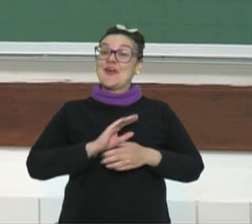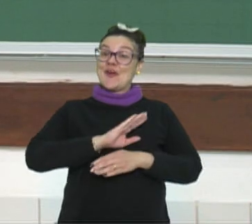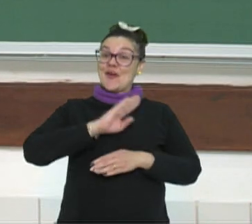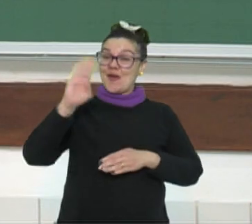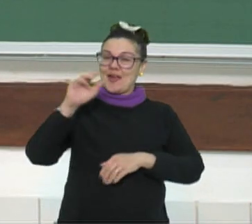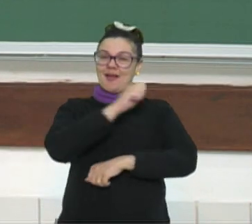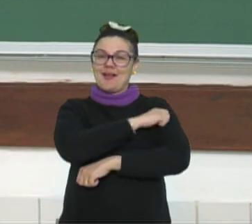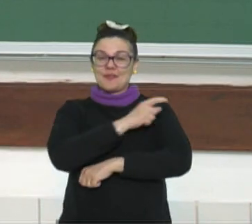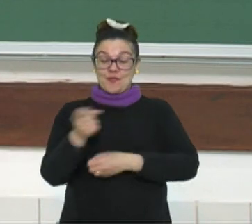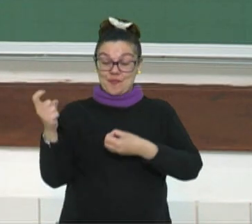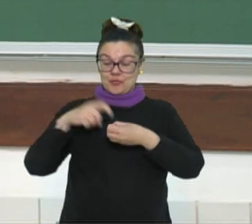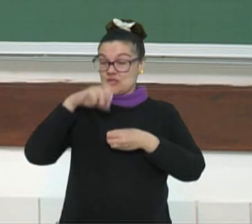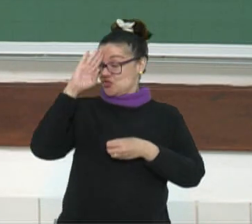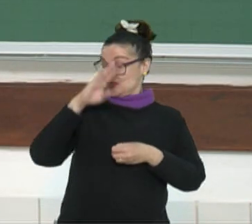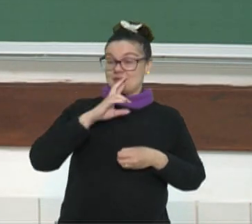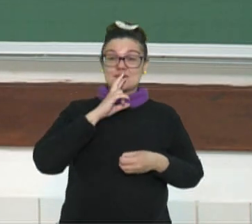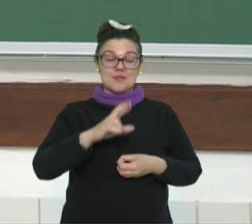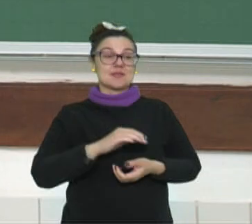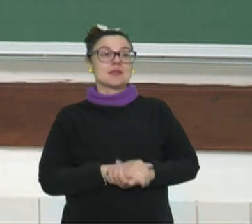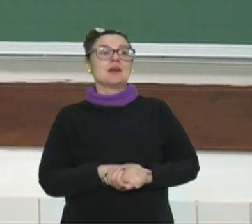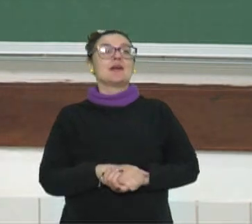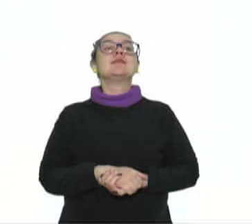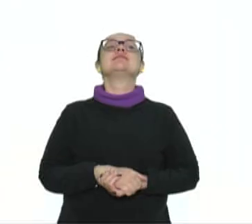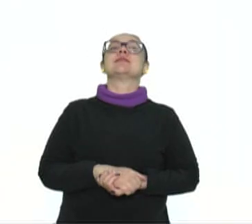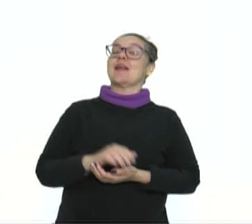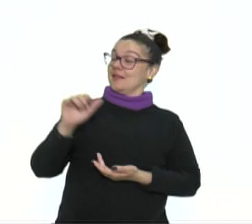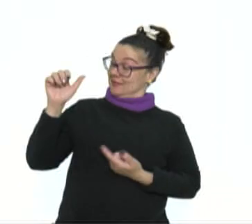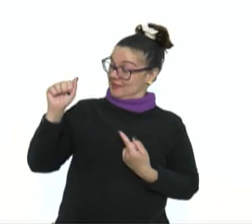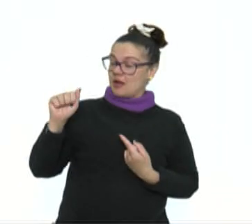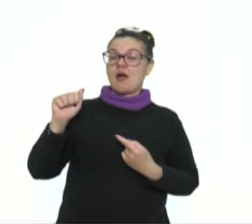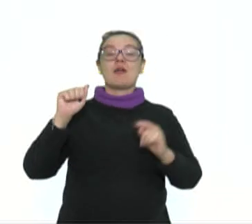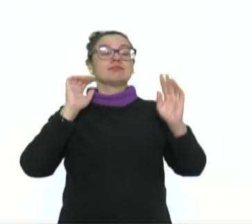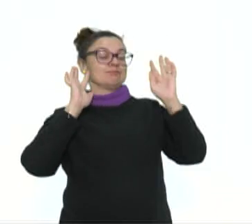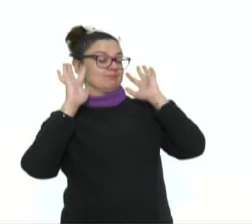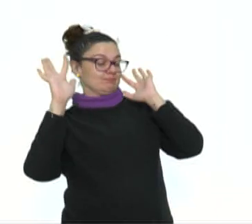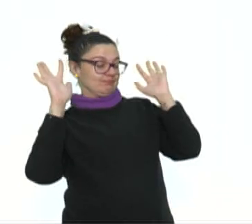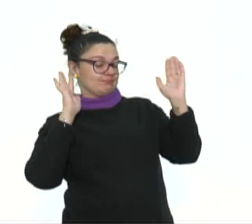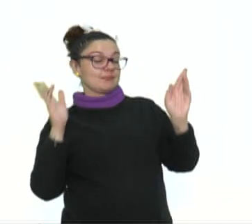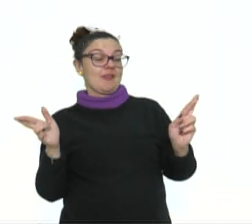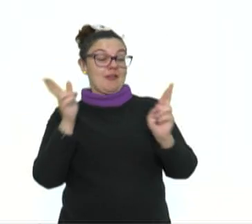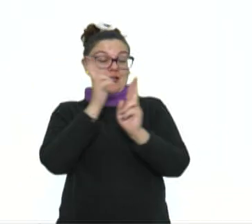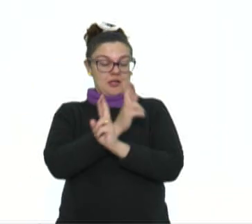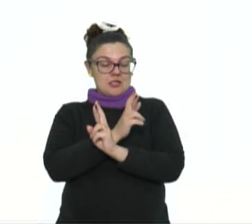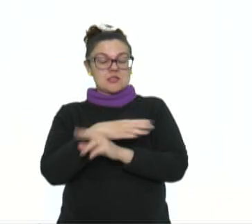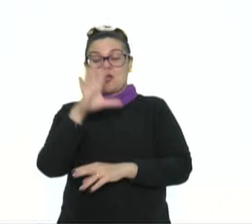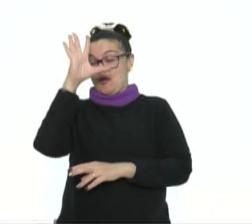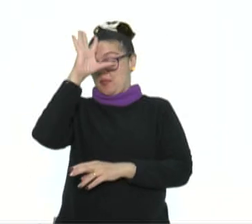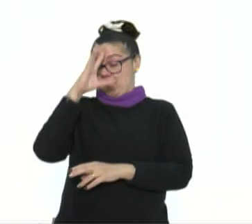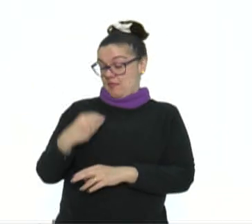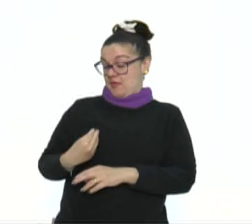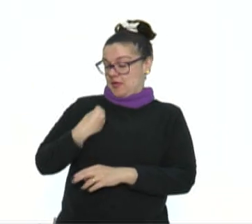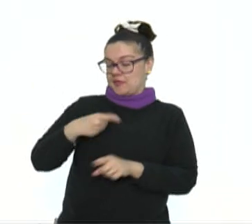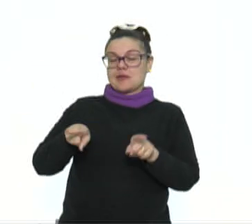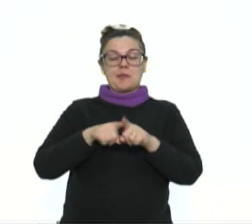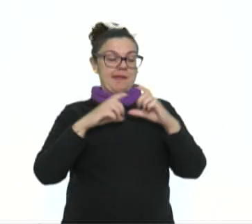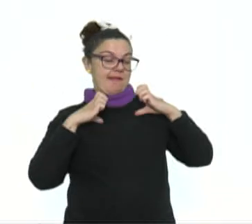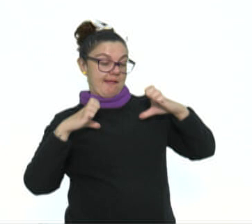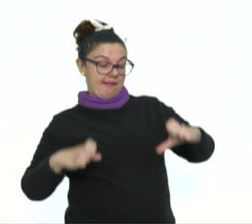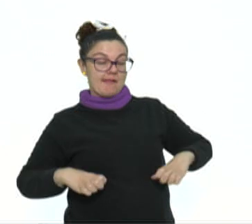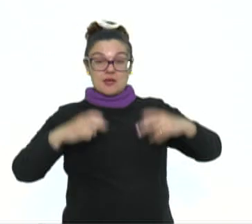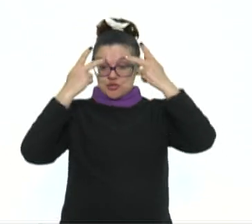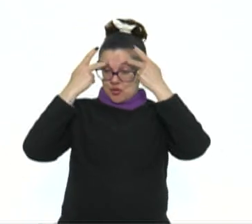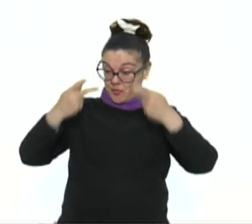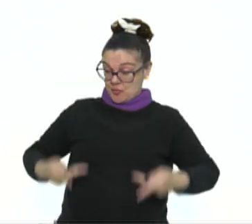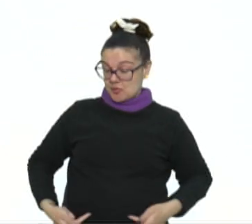Olá, estudante, vamos diretamente para a resposta. Letra A, refletir sobre relações entre o conhecimento da vida e os valores éticos do homem. Ou seja,